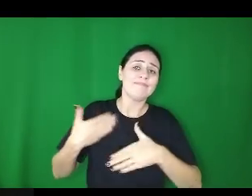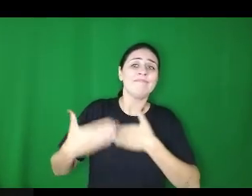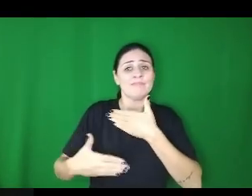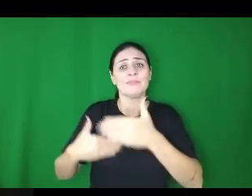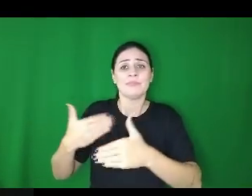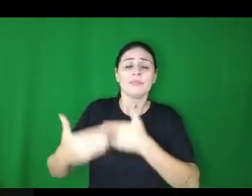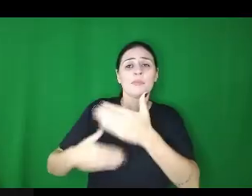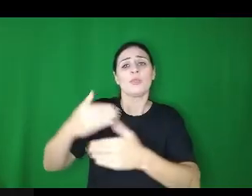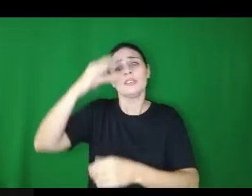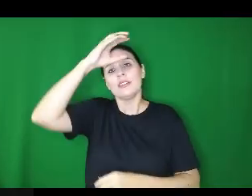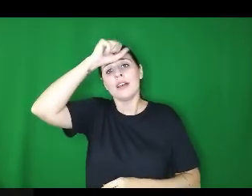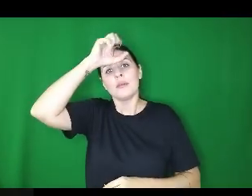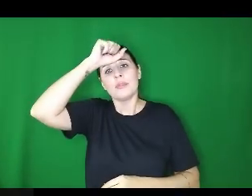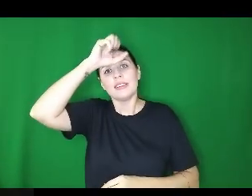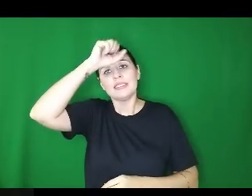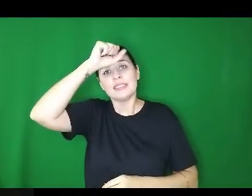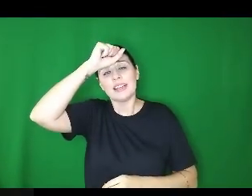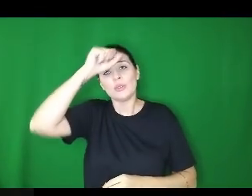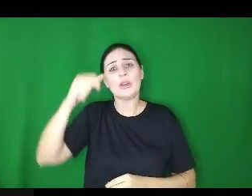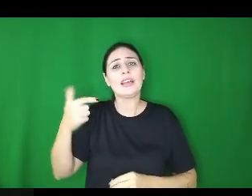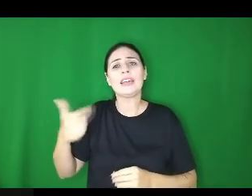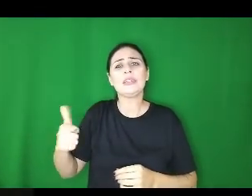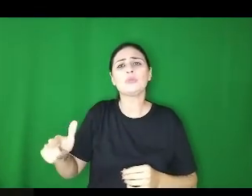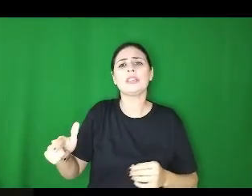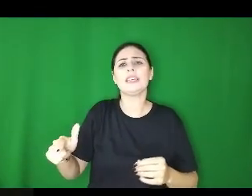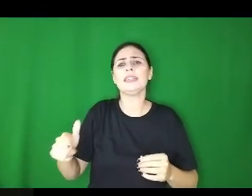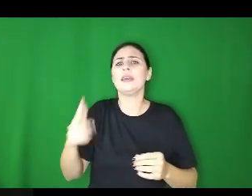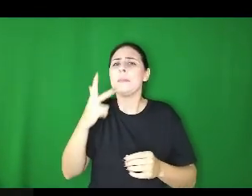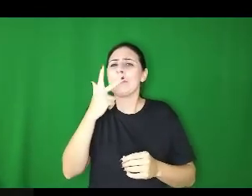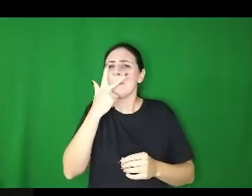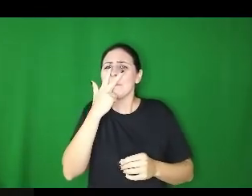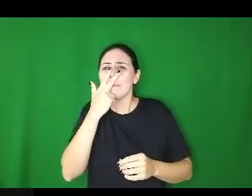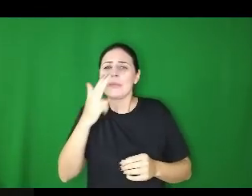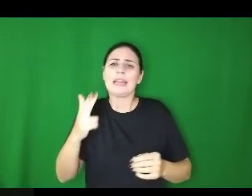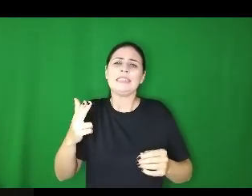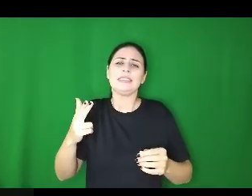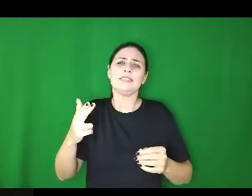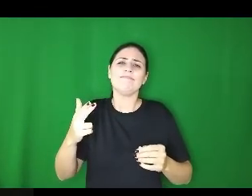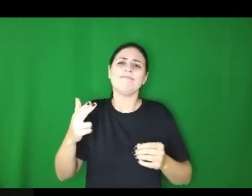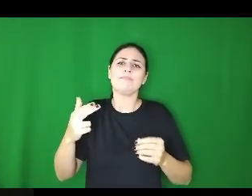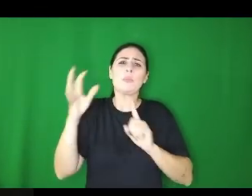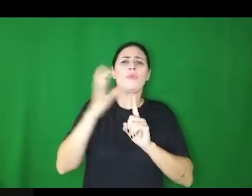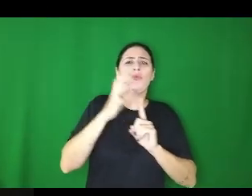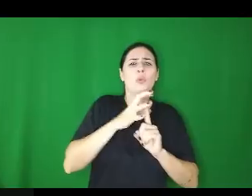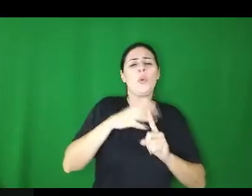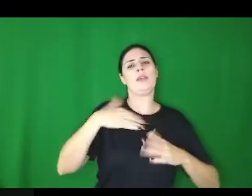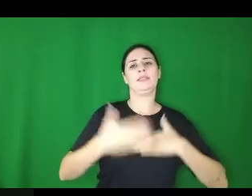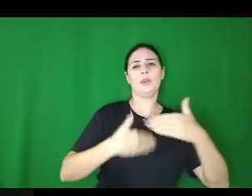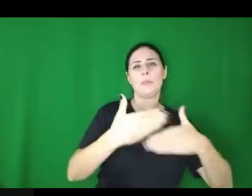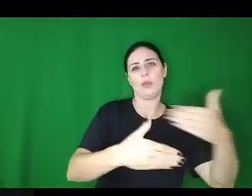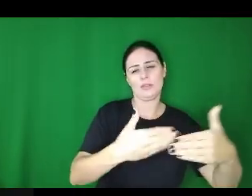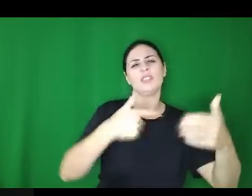ciências, procurando já de todo aquele currículo, né, aquela extensão daquele currículo que eu disse que ele é